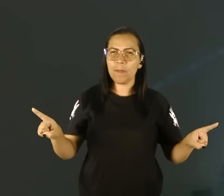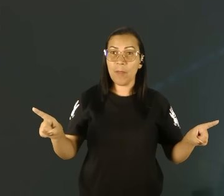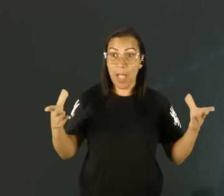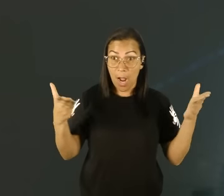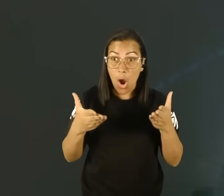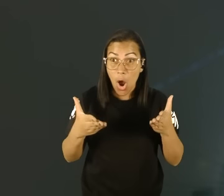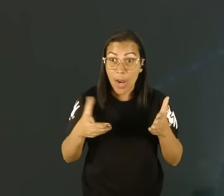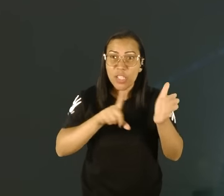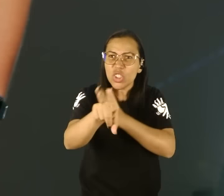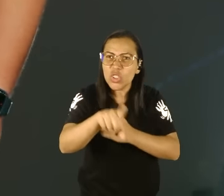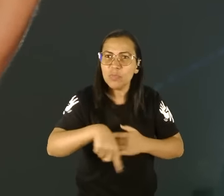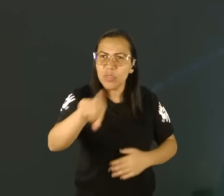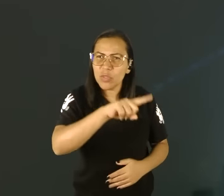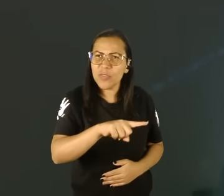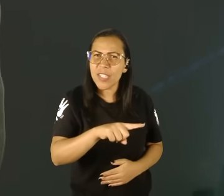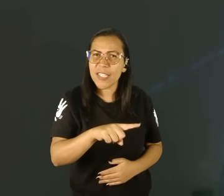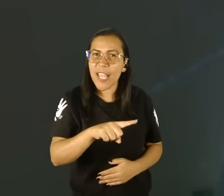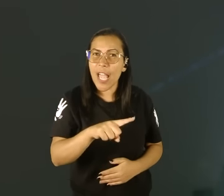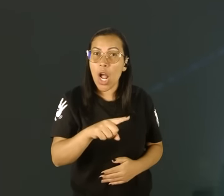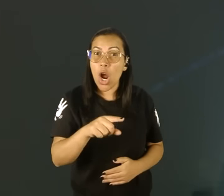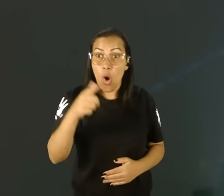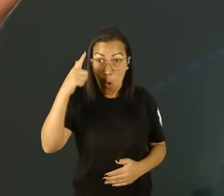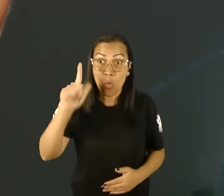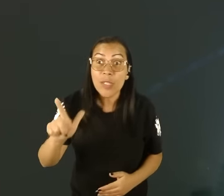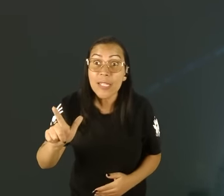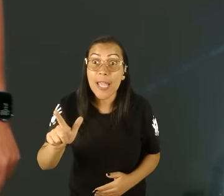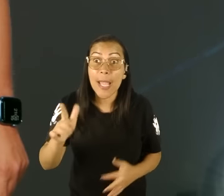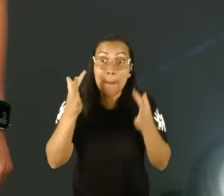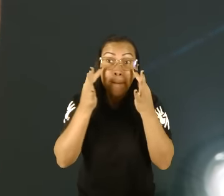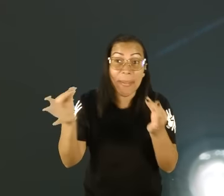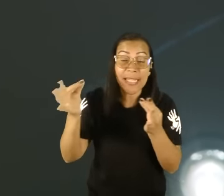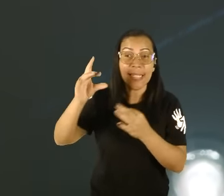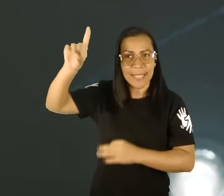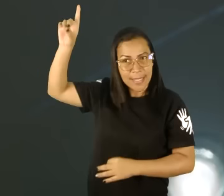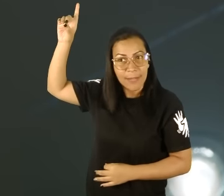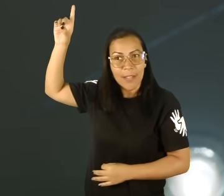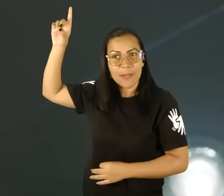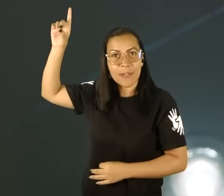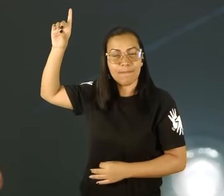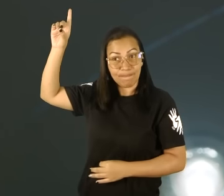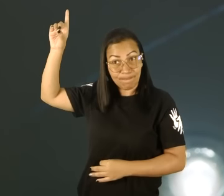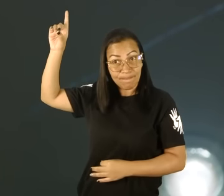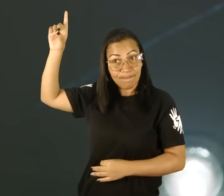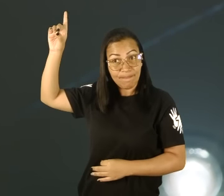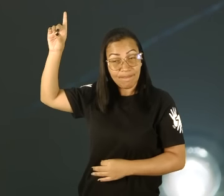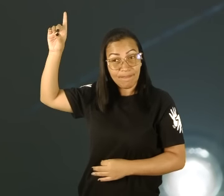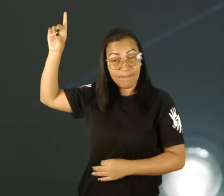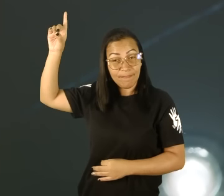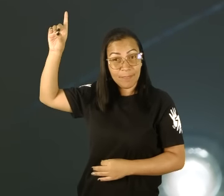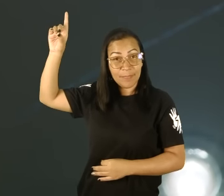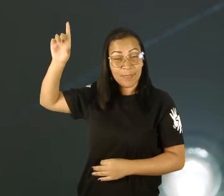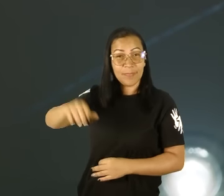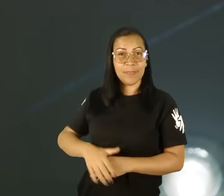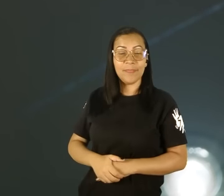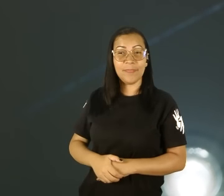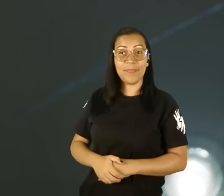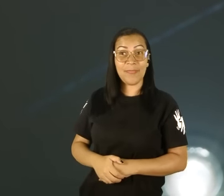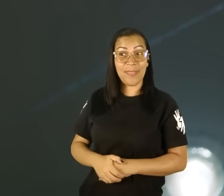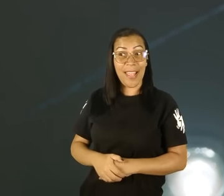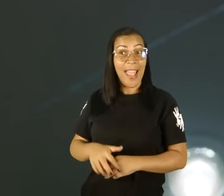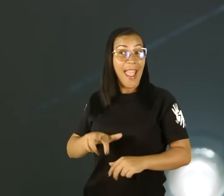Agora, Deus põe uma escada. Agora diga comigo: escada não é